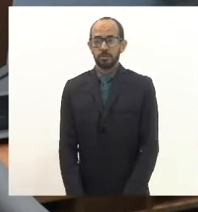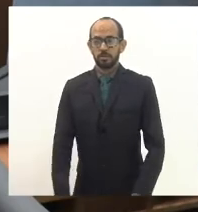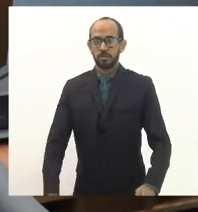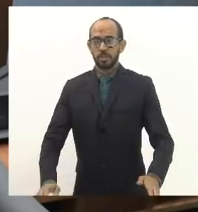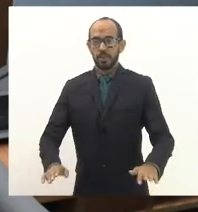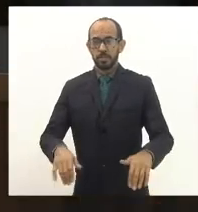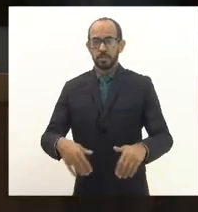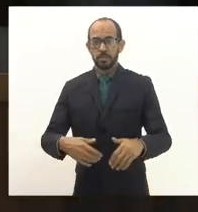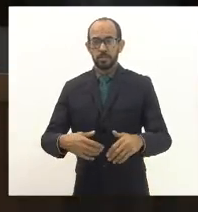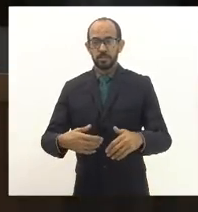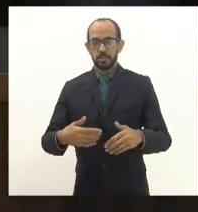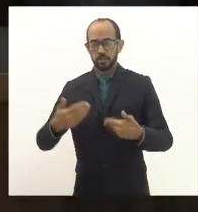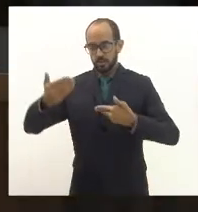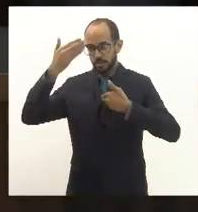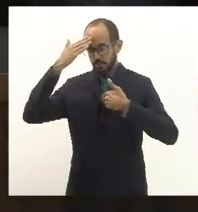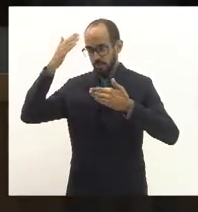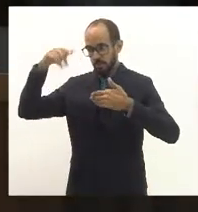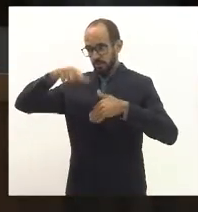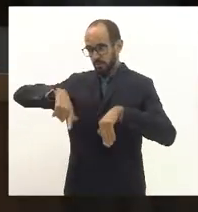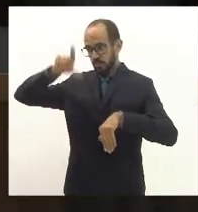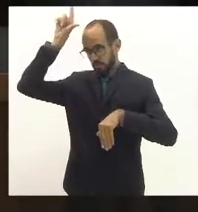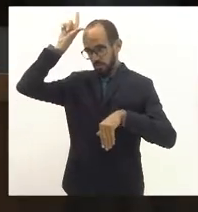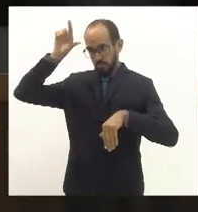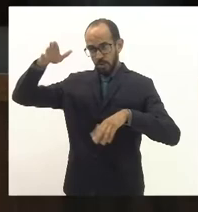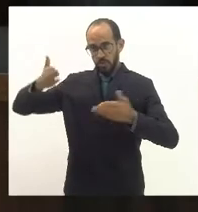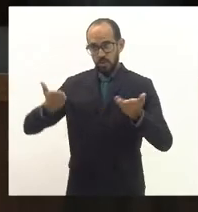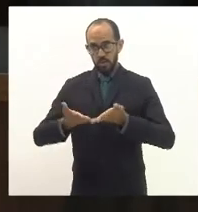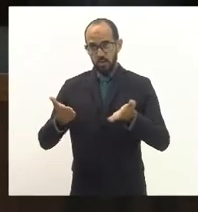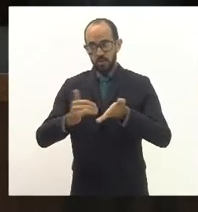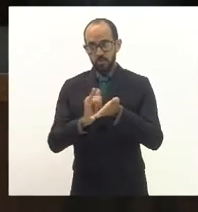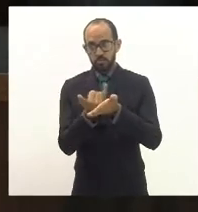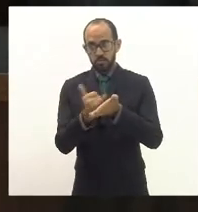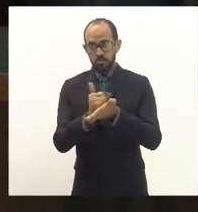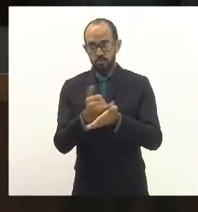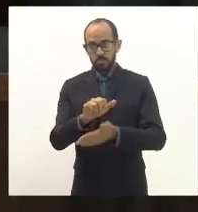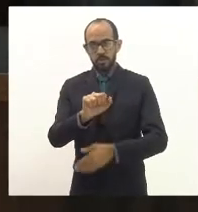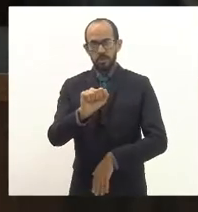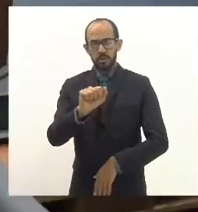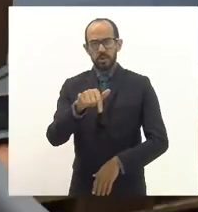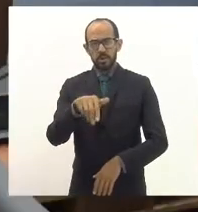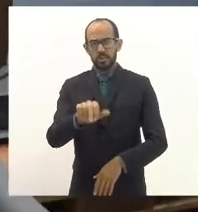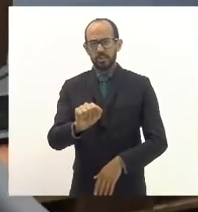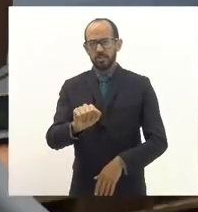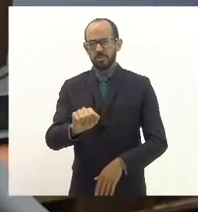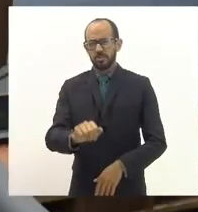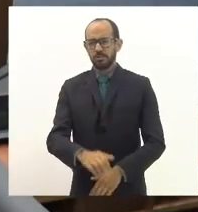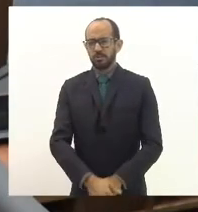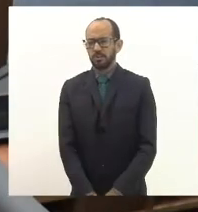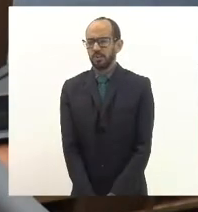Agradecendo ao deputado Gustavo Spago, o próximo orador inscrito é a nobre deputada Alana Passos.